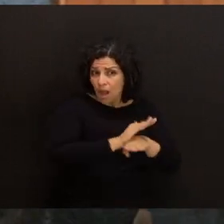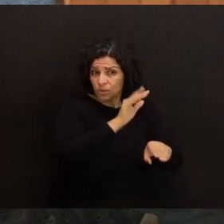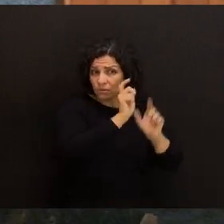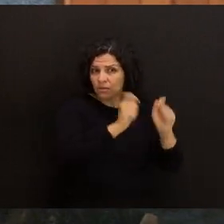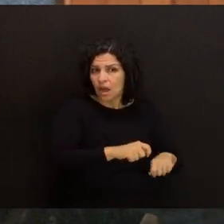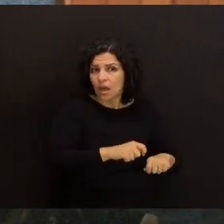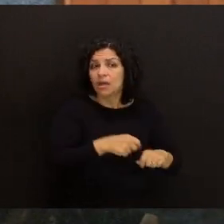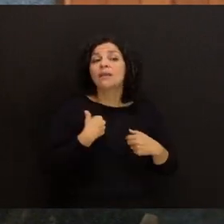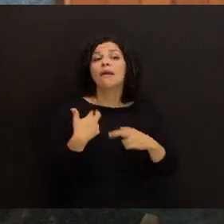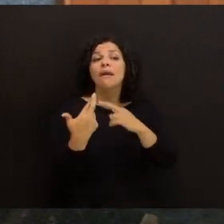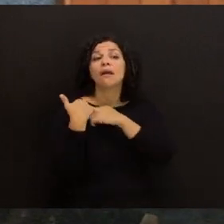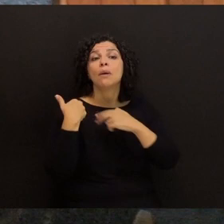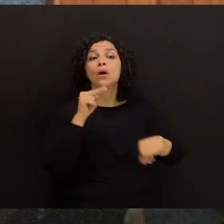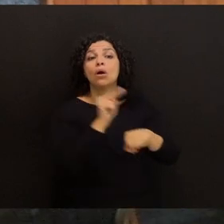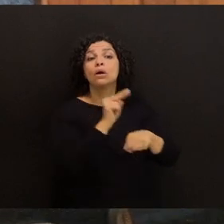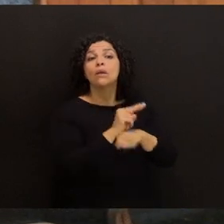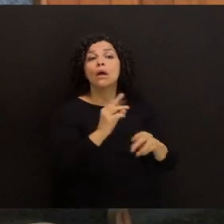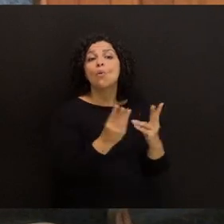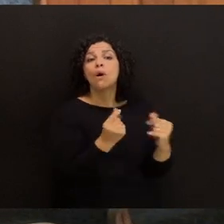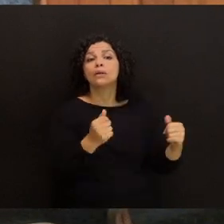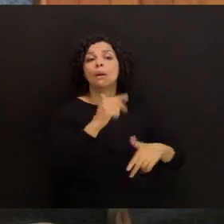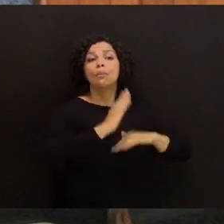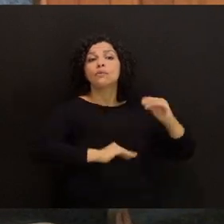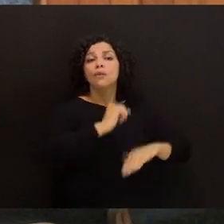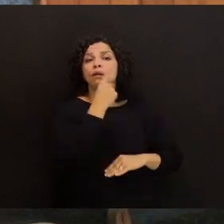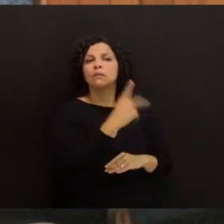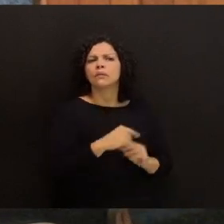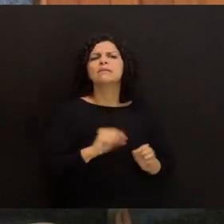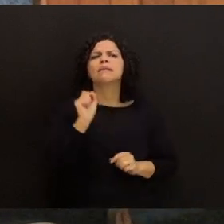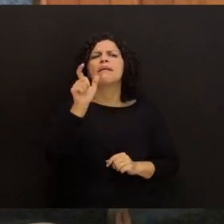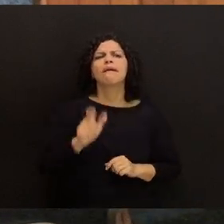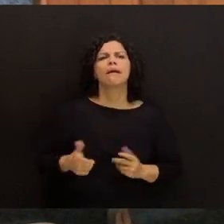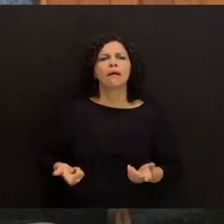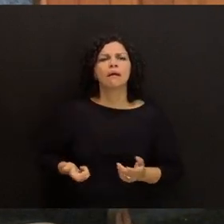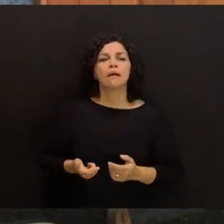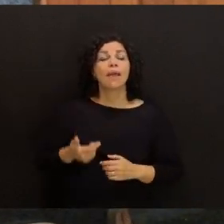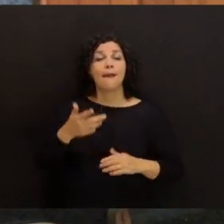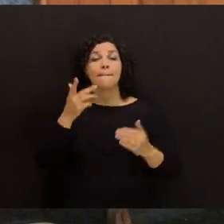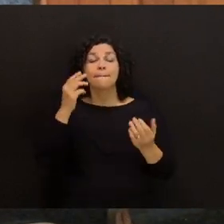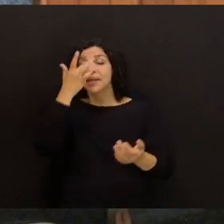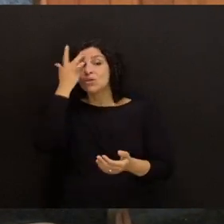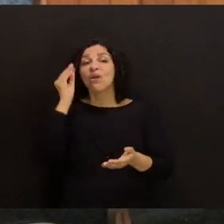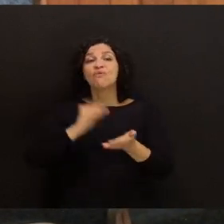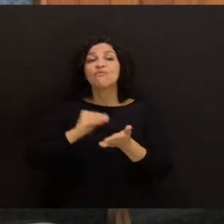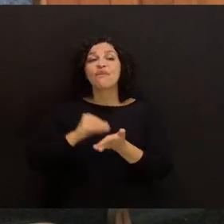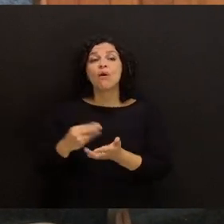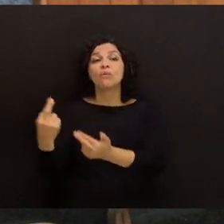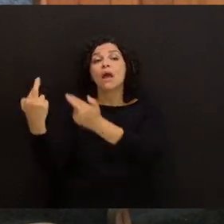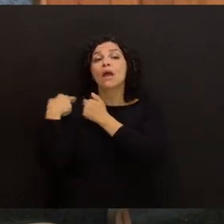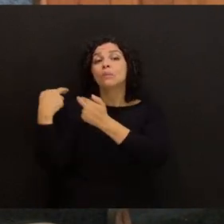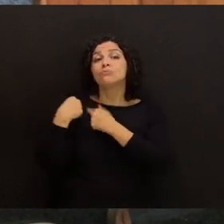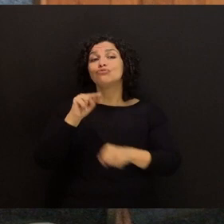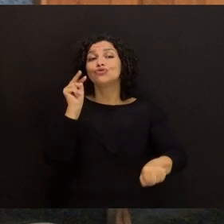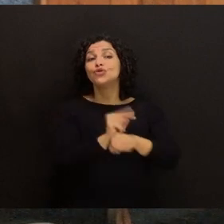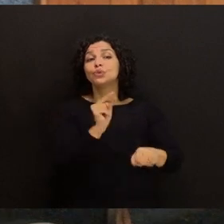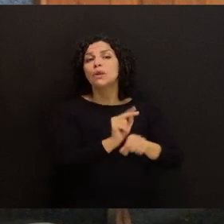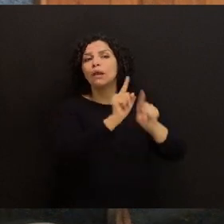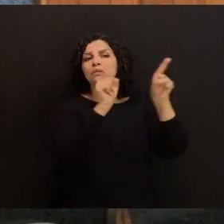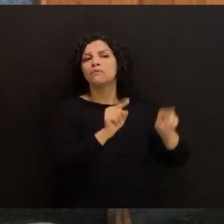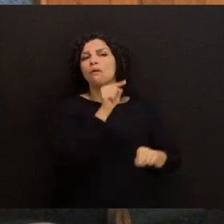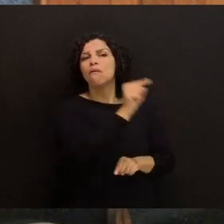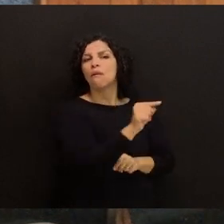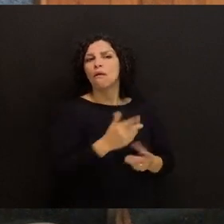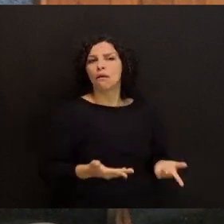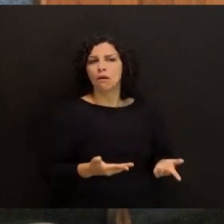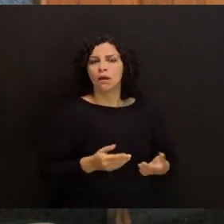Quem que é o responsável por isso ou aliás Quem que é o irresponsável por isso até